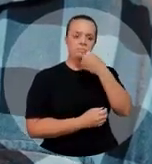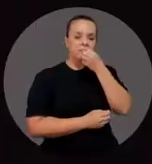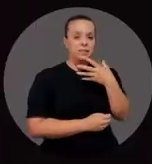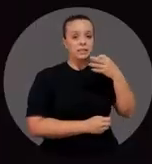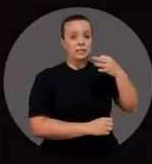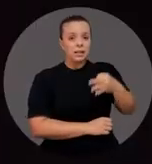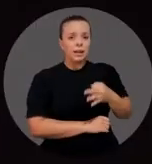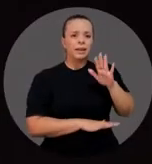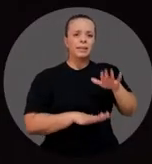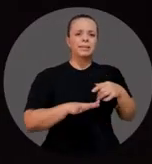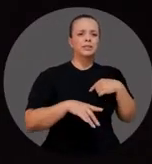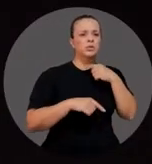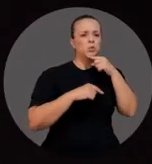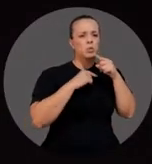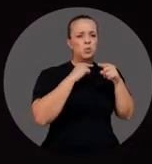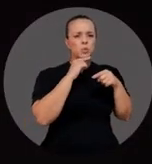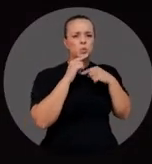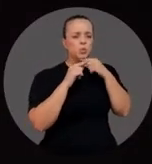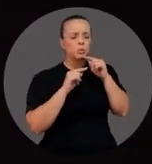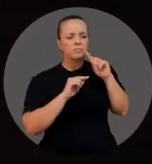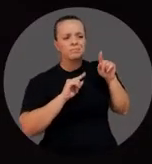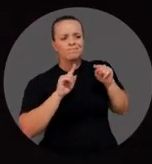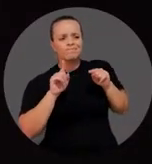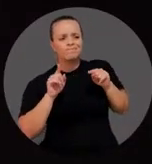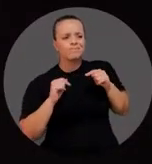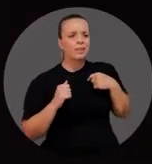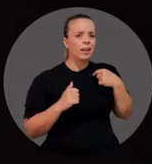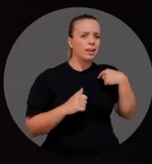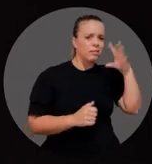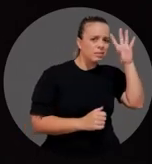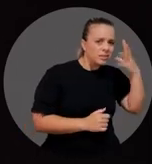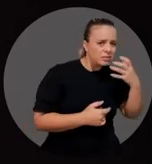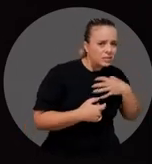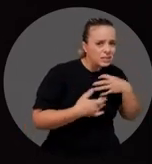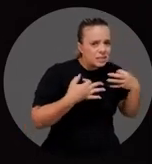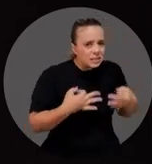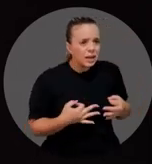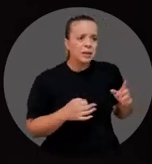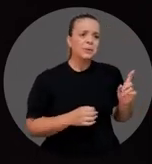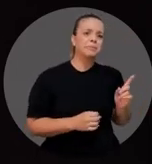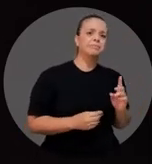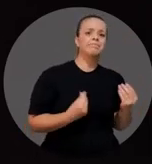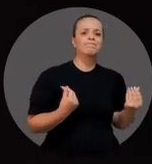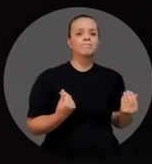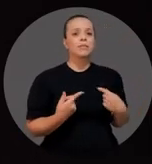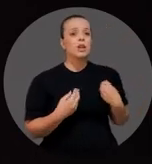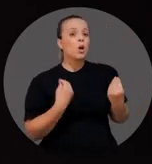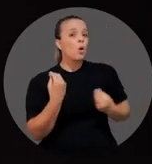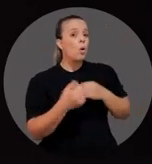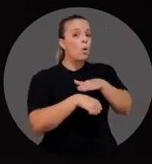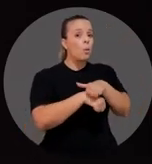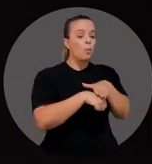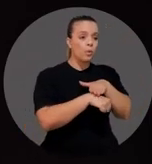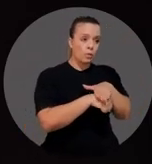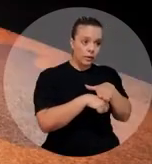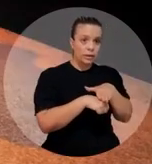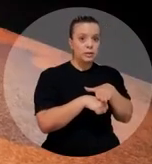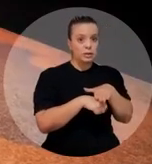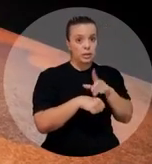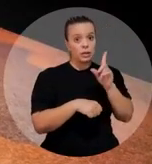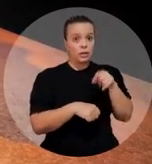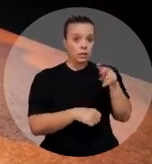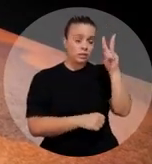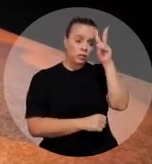correta e eu sempre fico me questionando das minhas decisões, mas sim da forma que eu dialogo elas.